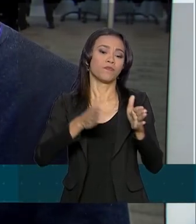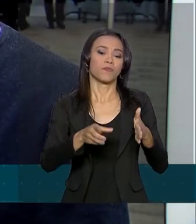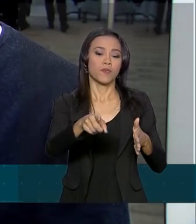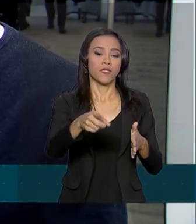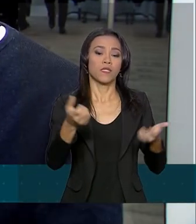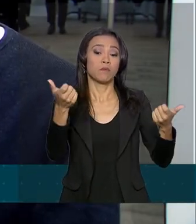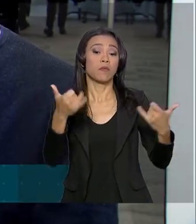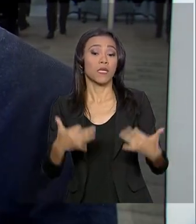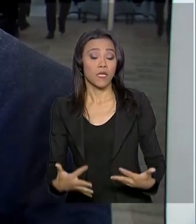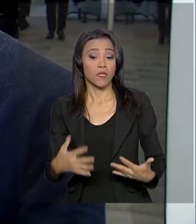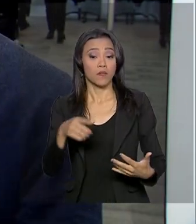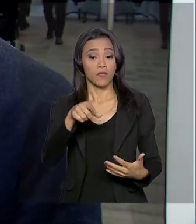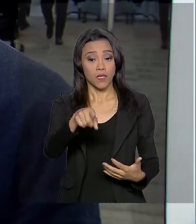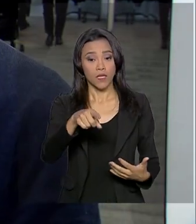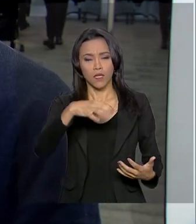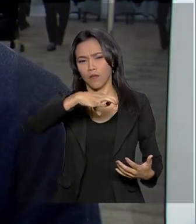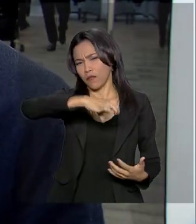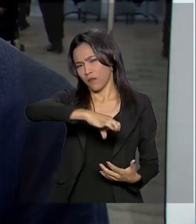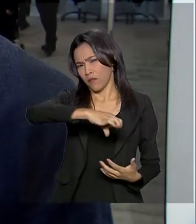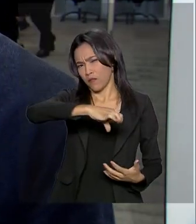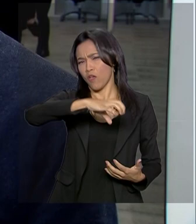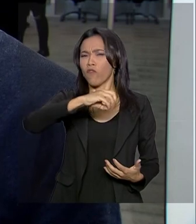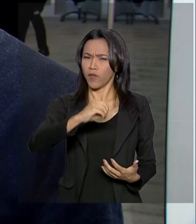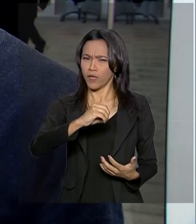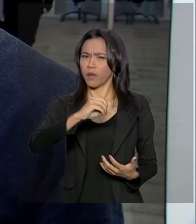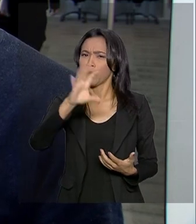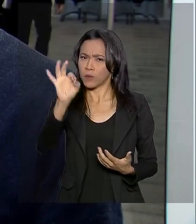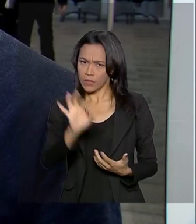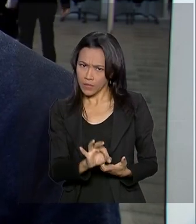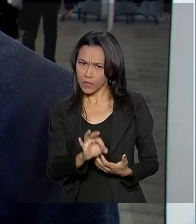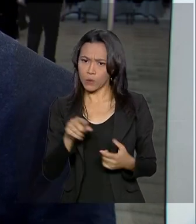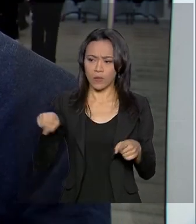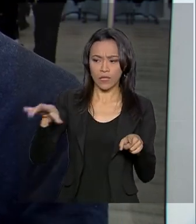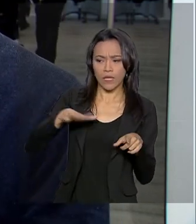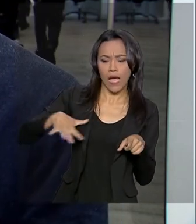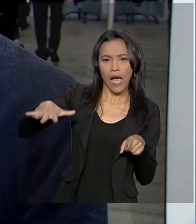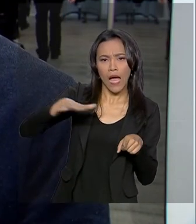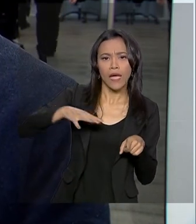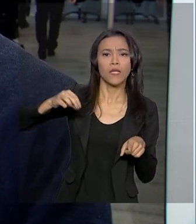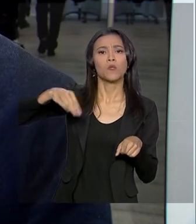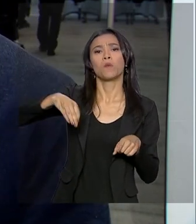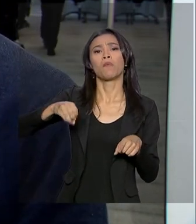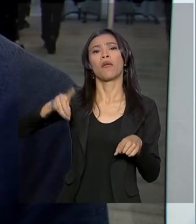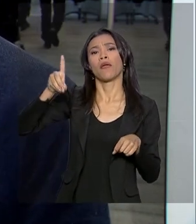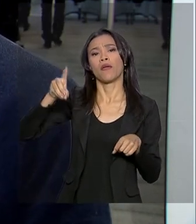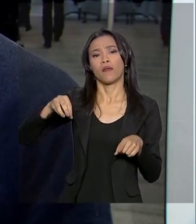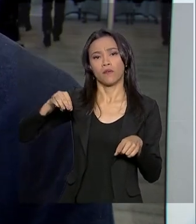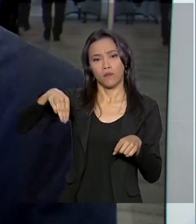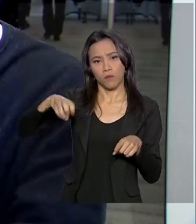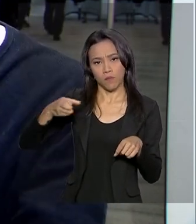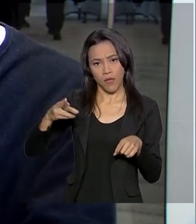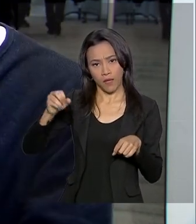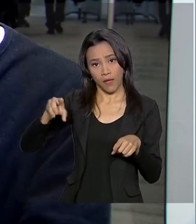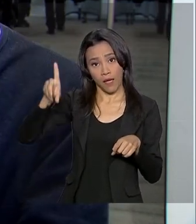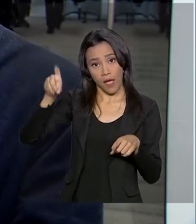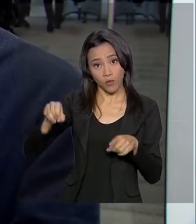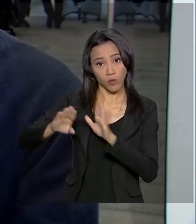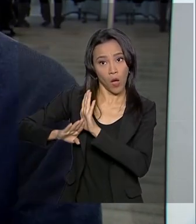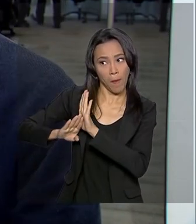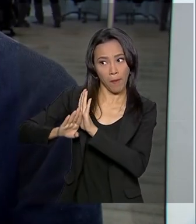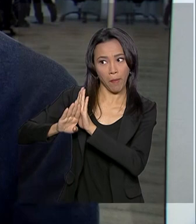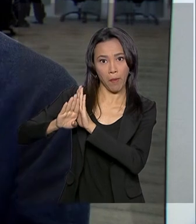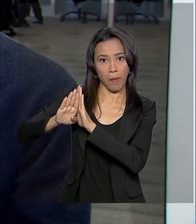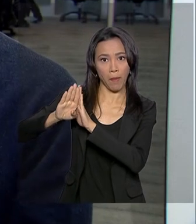já antecipou diria que 90% no que o mercado acionário medido pelo ibovespa teria que subir já subiu agora temos 10 por